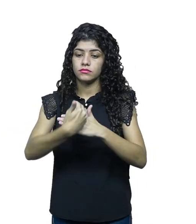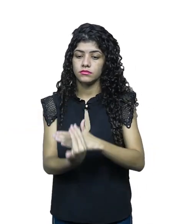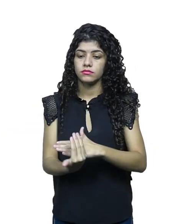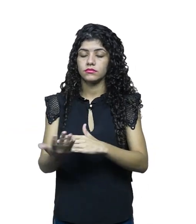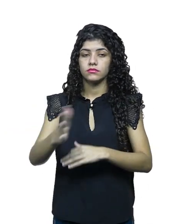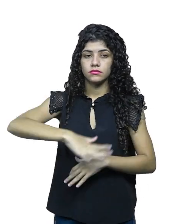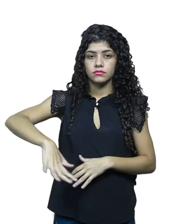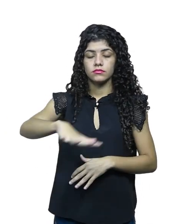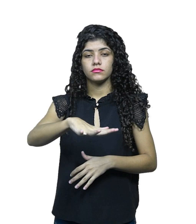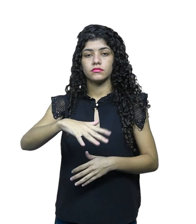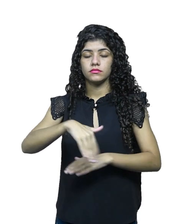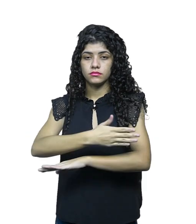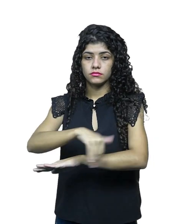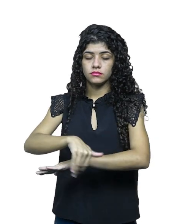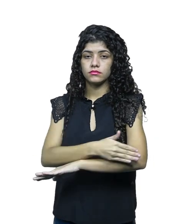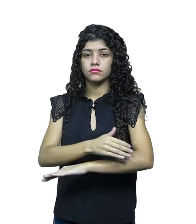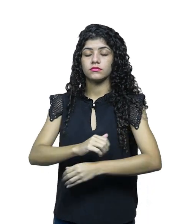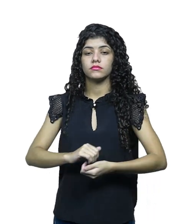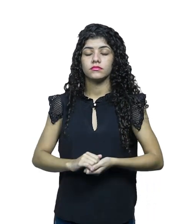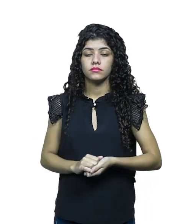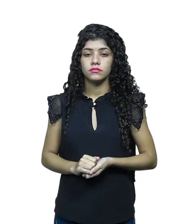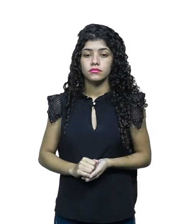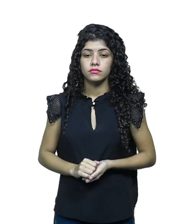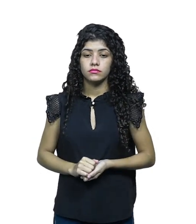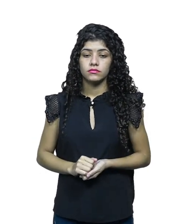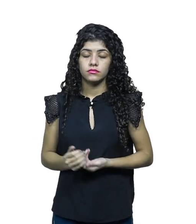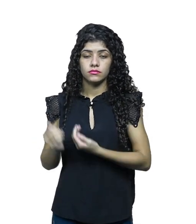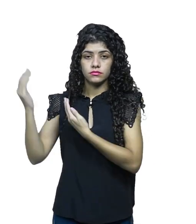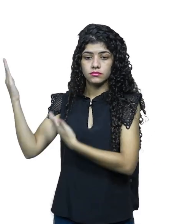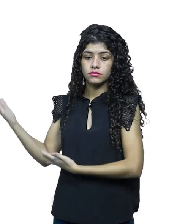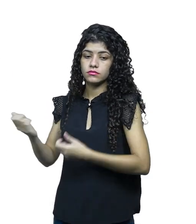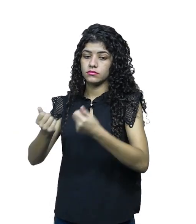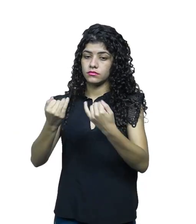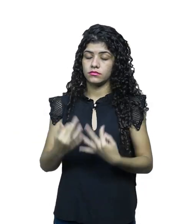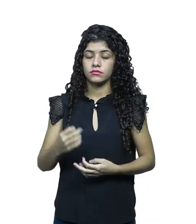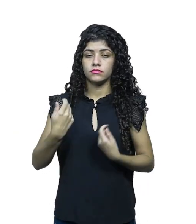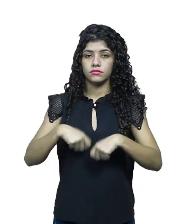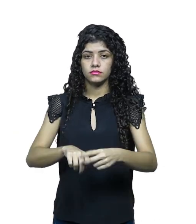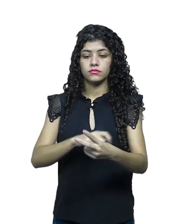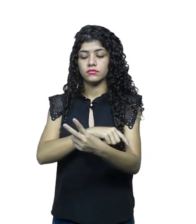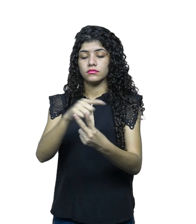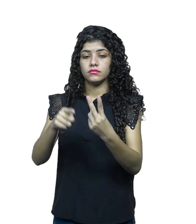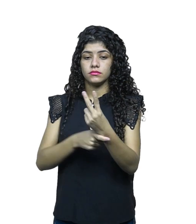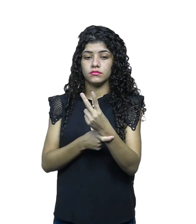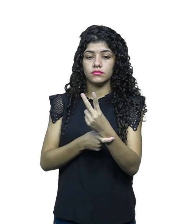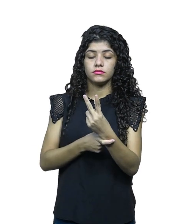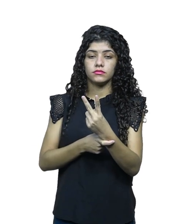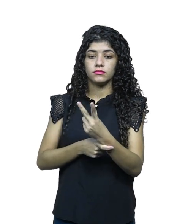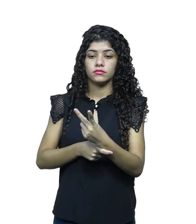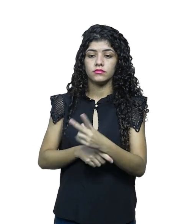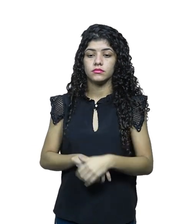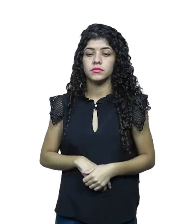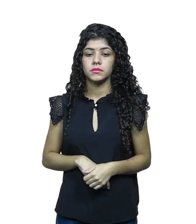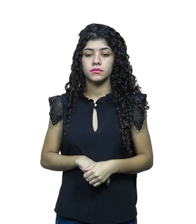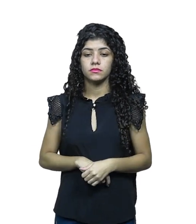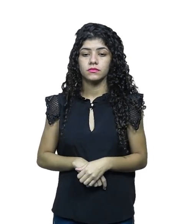e depois foi para a externalidade do ambiente da rua. Então, essa é uma forma de fazer, em vez de abrir dois cabeçalhos, com